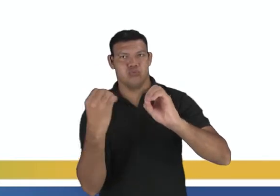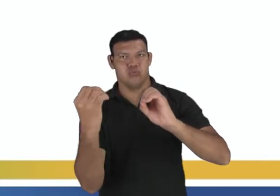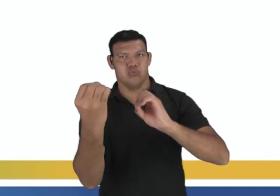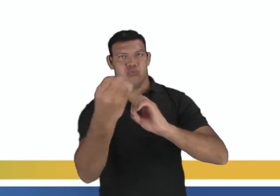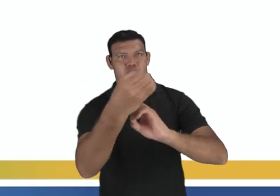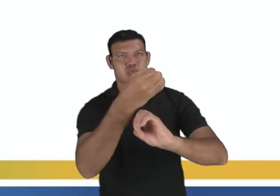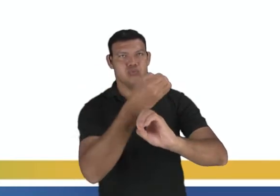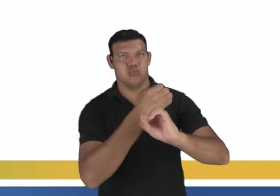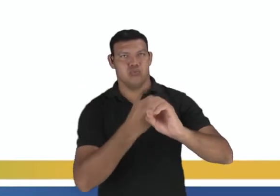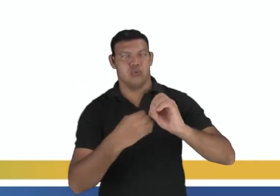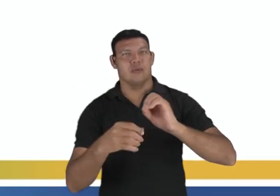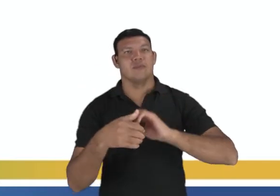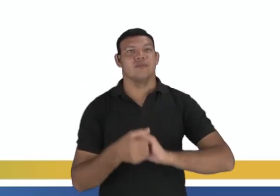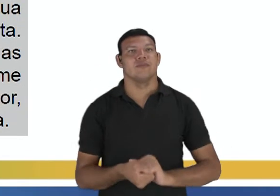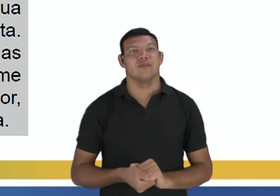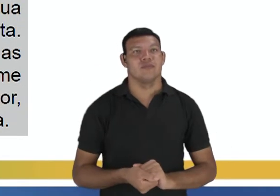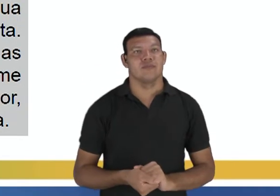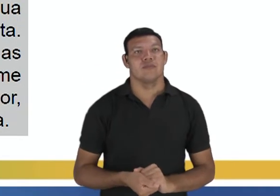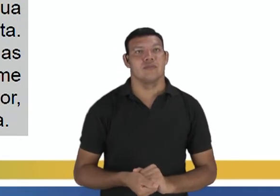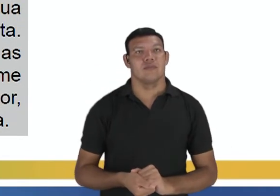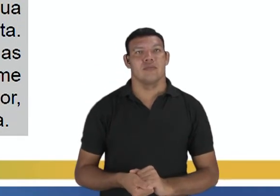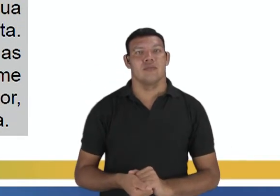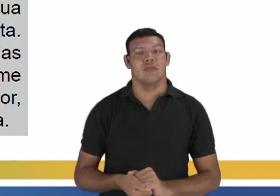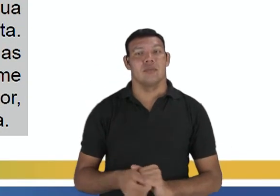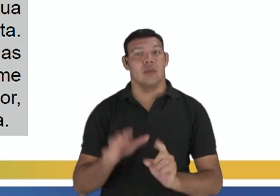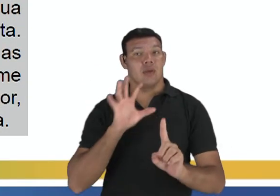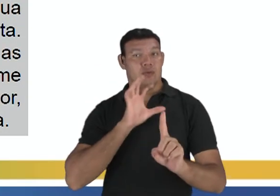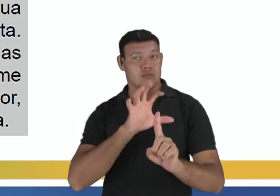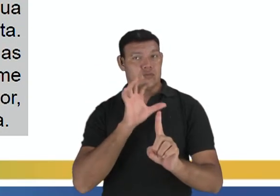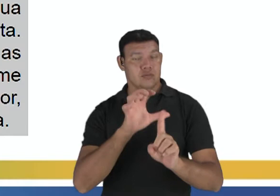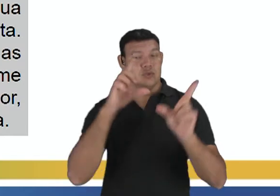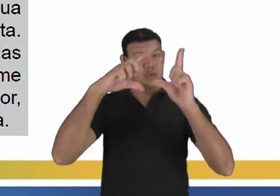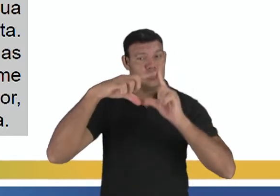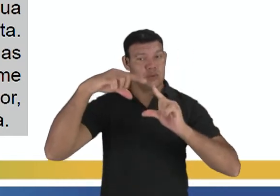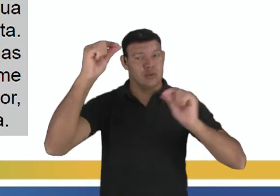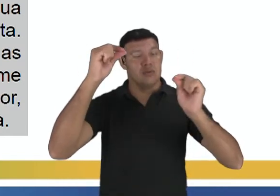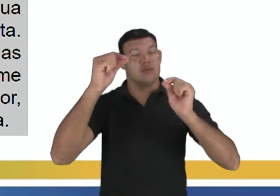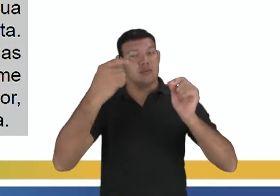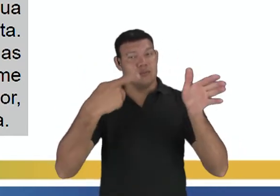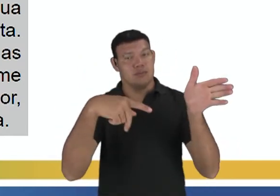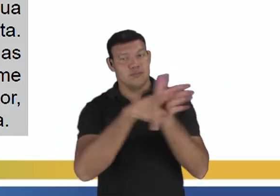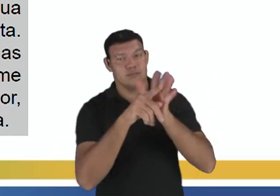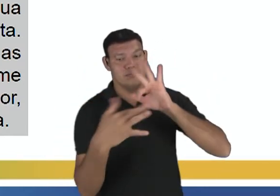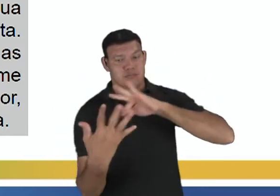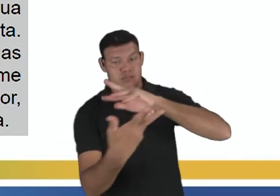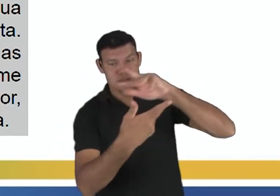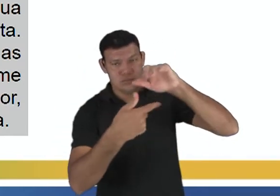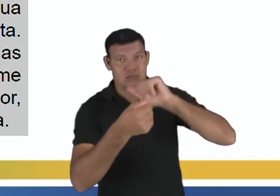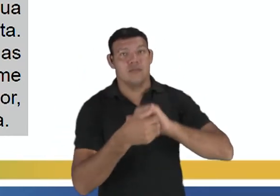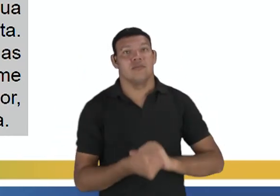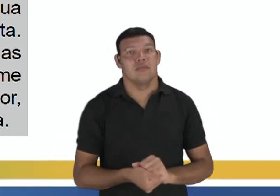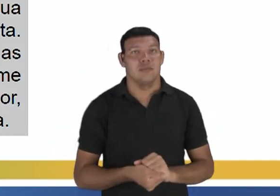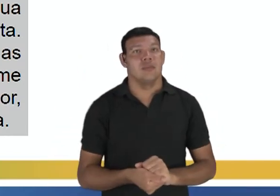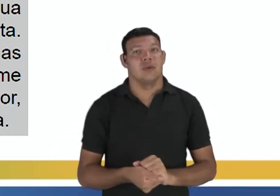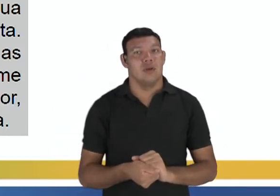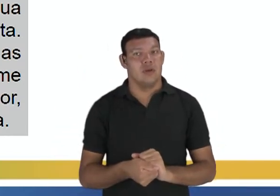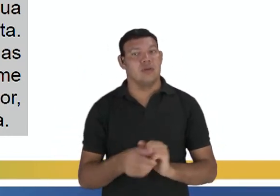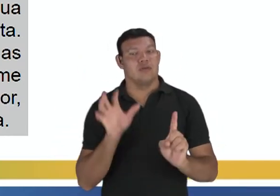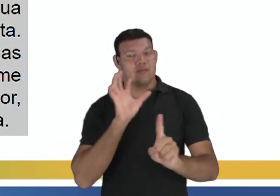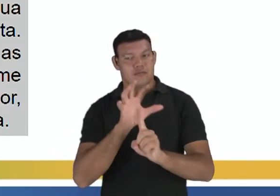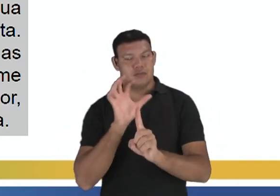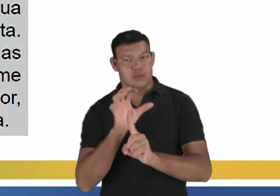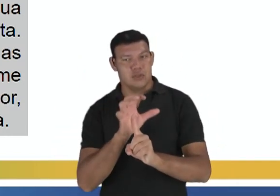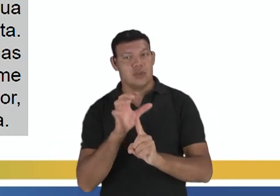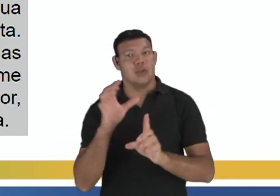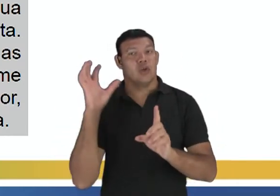tá? Influência da Lua na Terra. A posição do Sol e principalmente da Lua